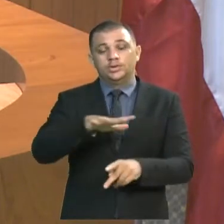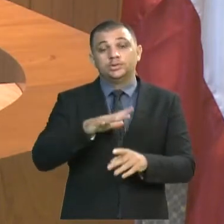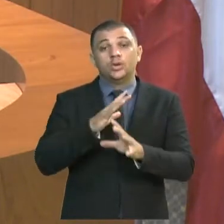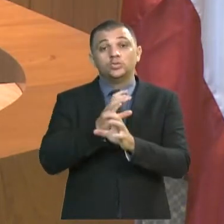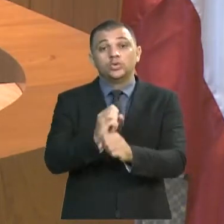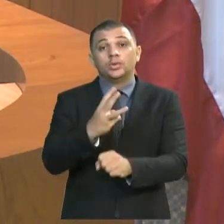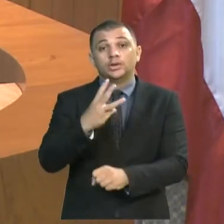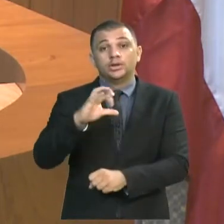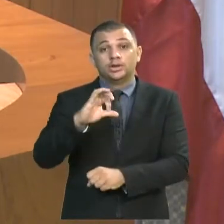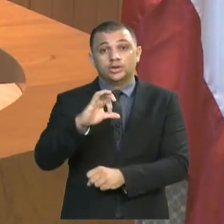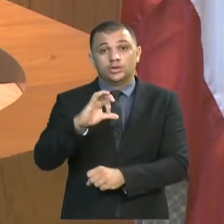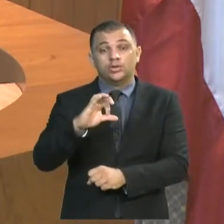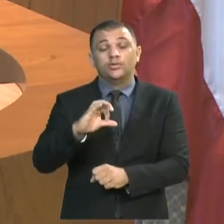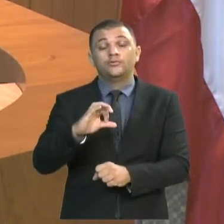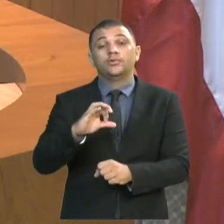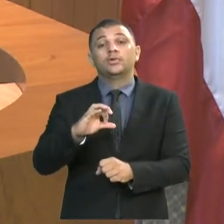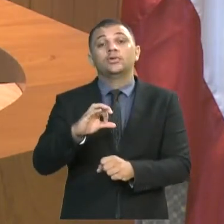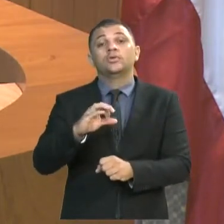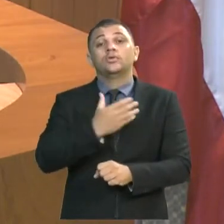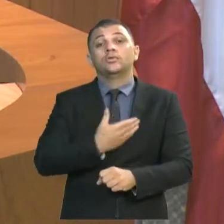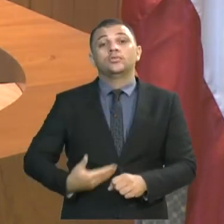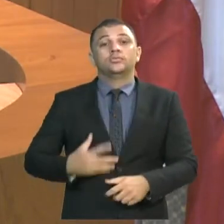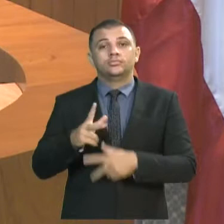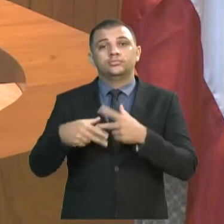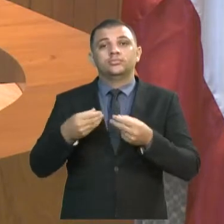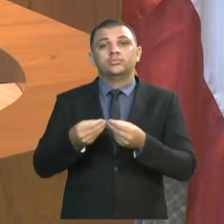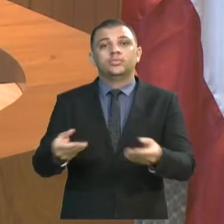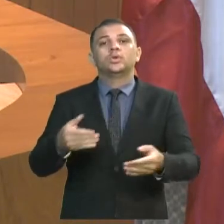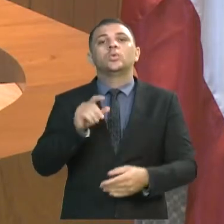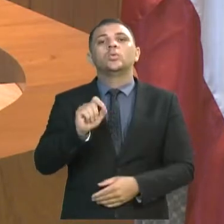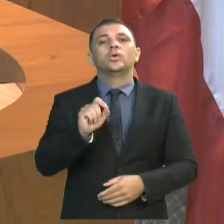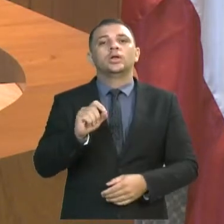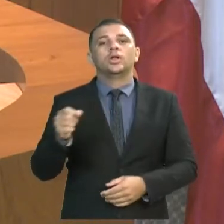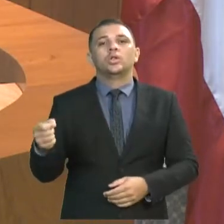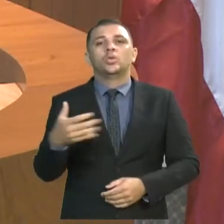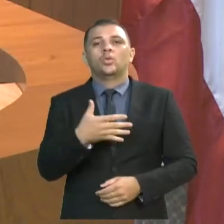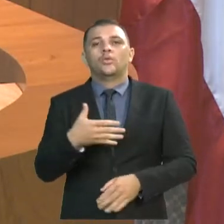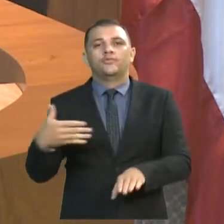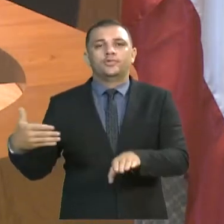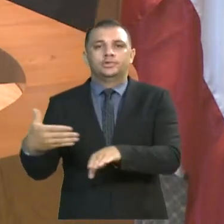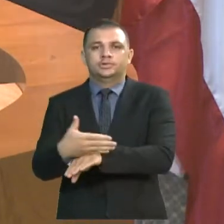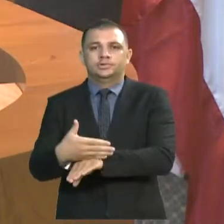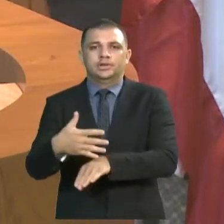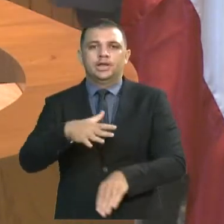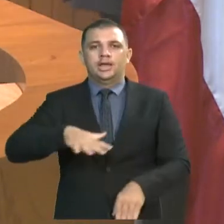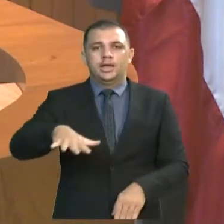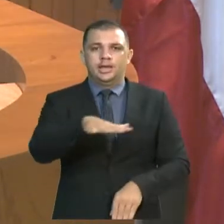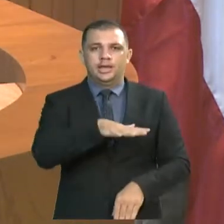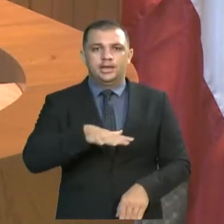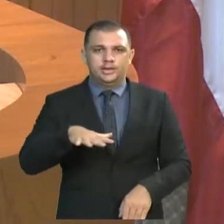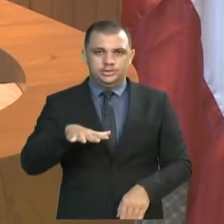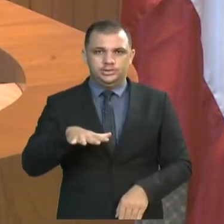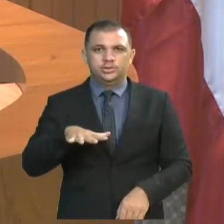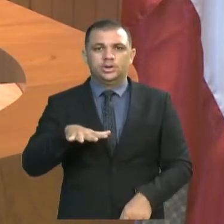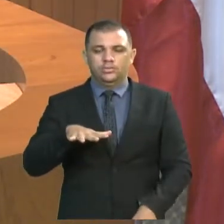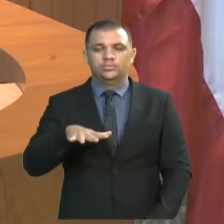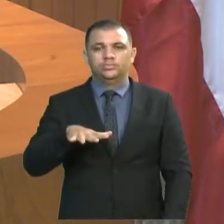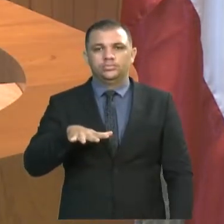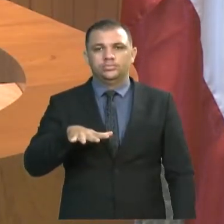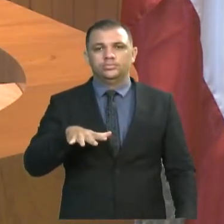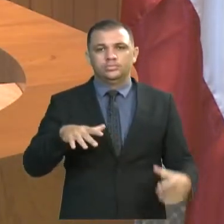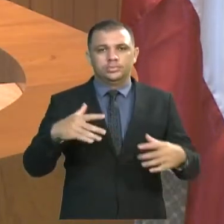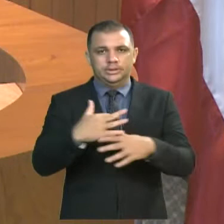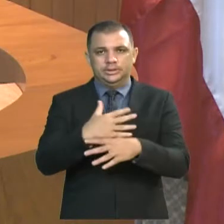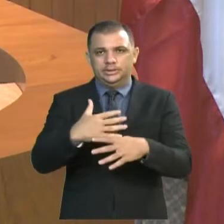deu um presente à cidade, que é um novo acesso à zona urbana daquela cidade. Hoje